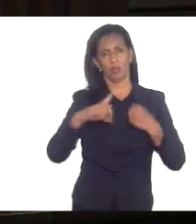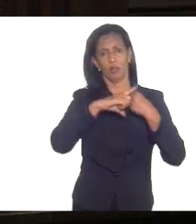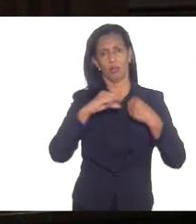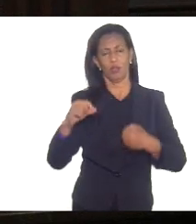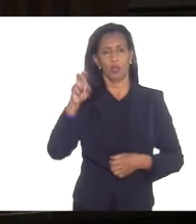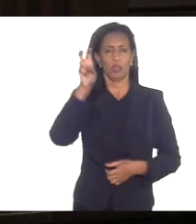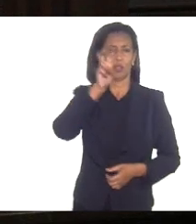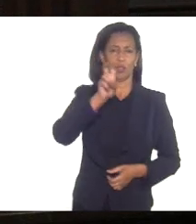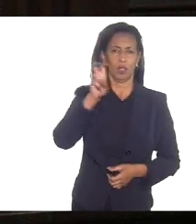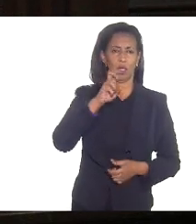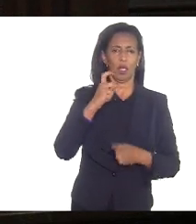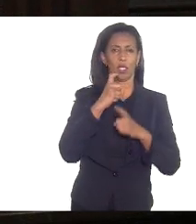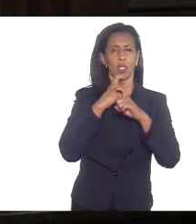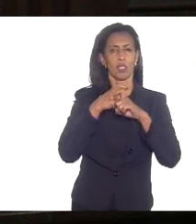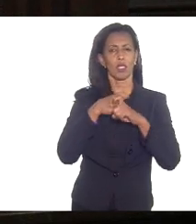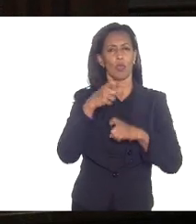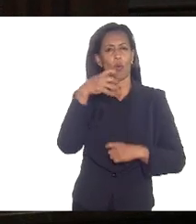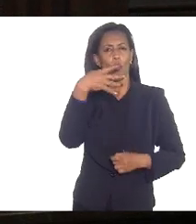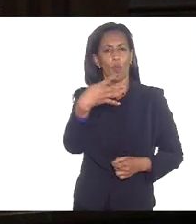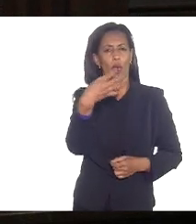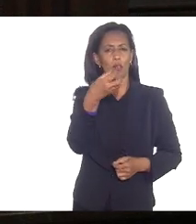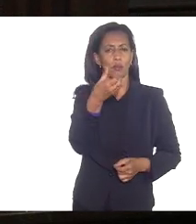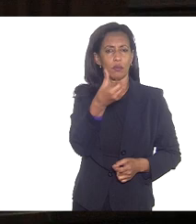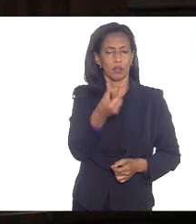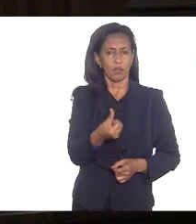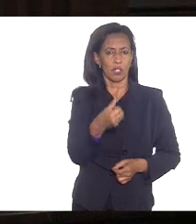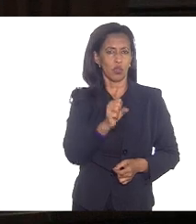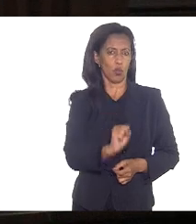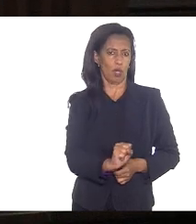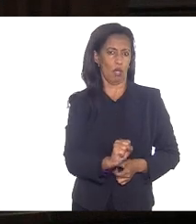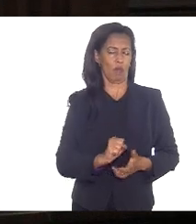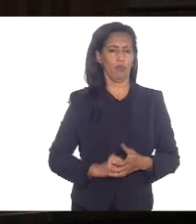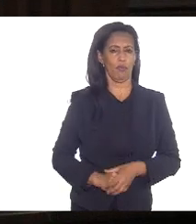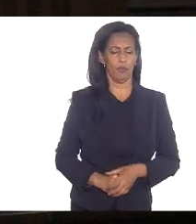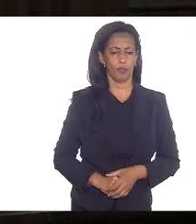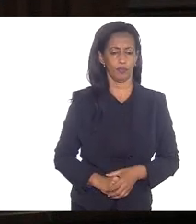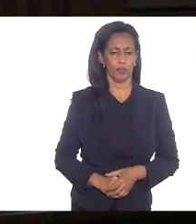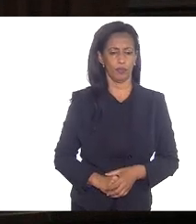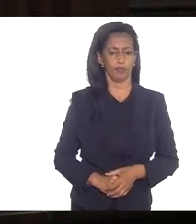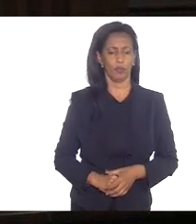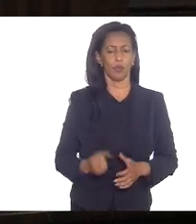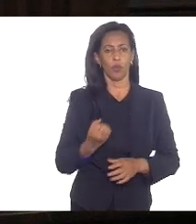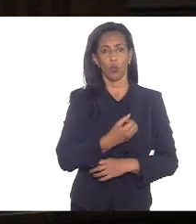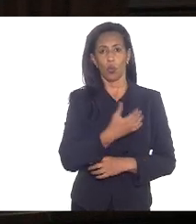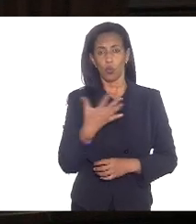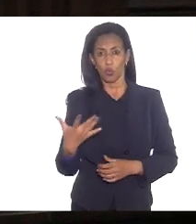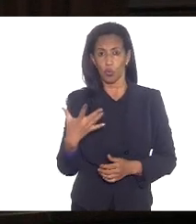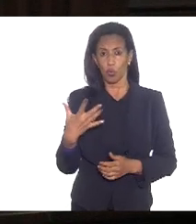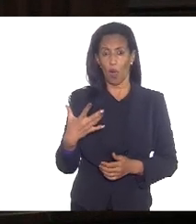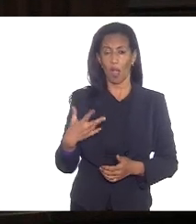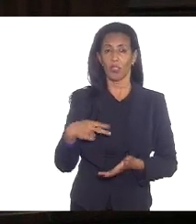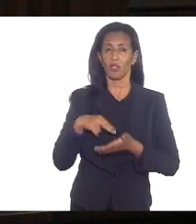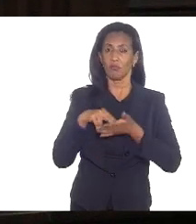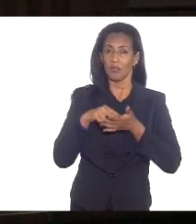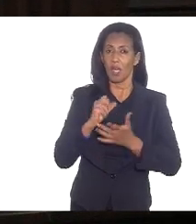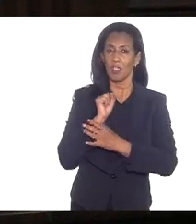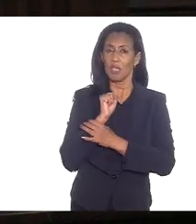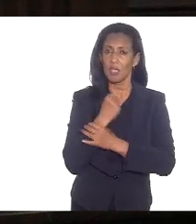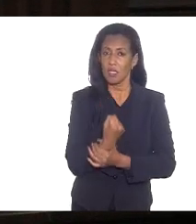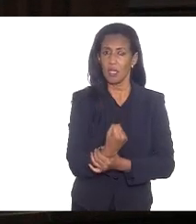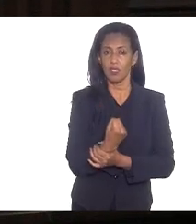5º, incisos 4º, 6º e 8º, os quais asseguram a liberdade